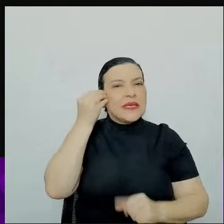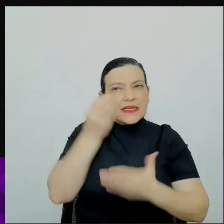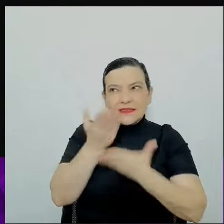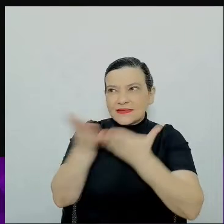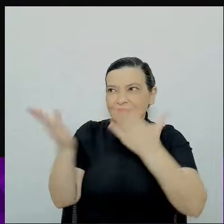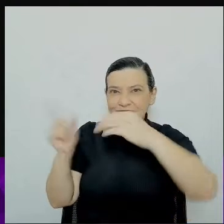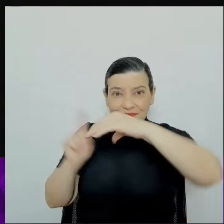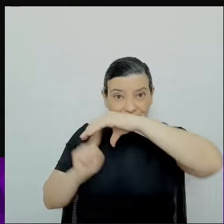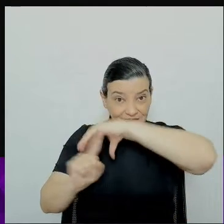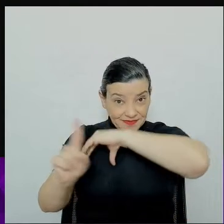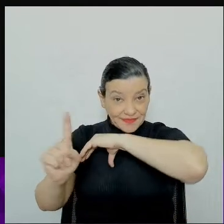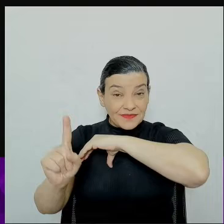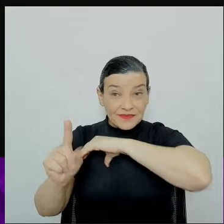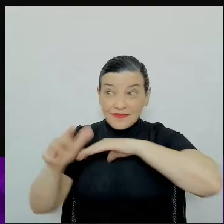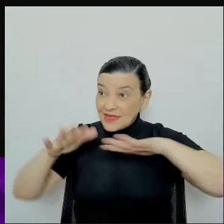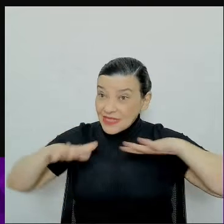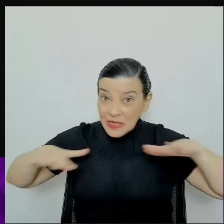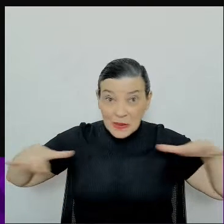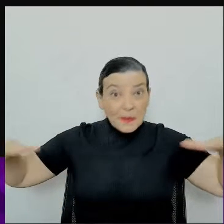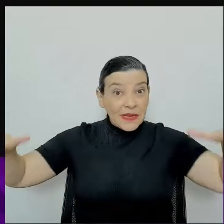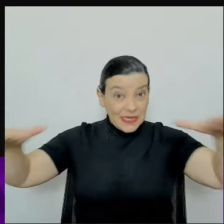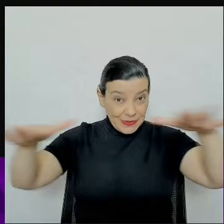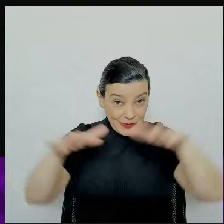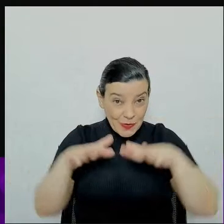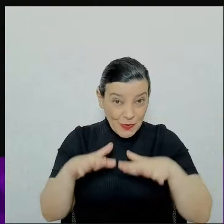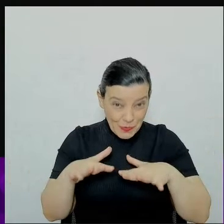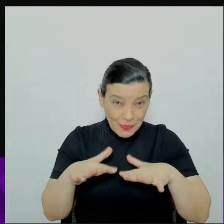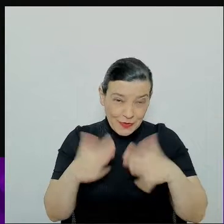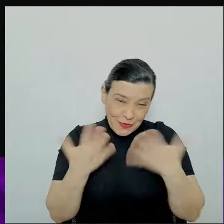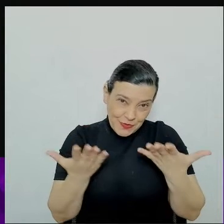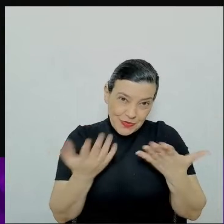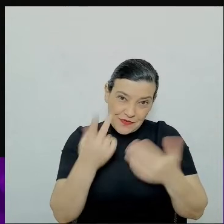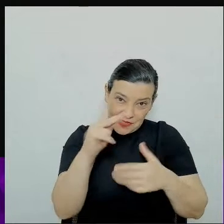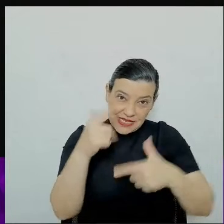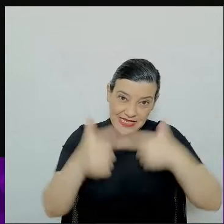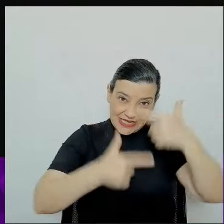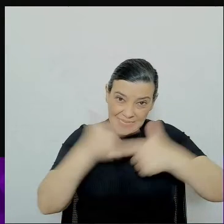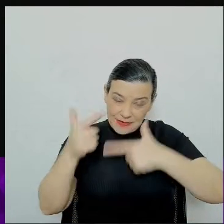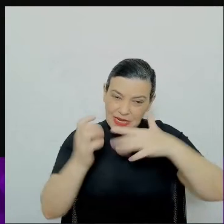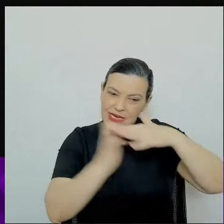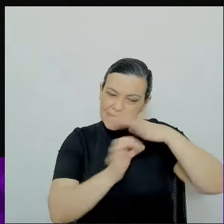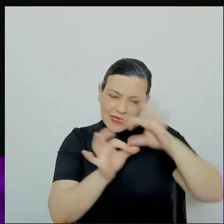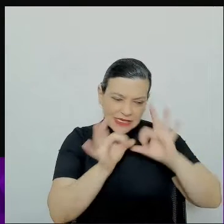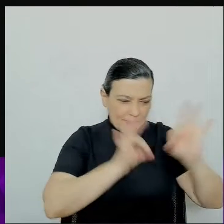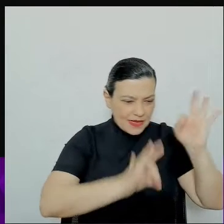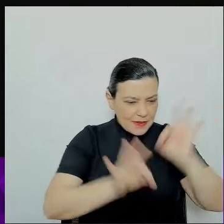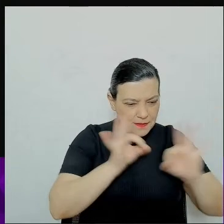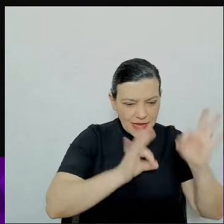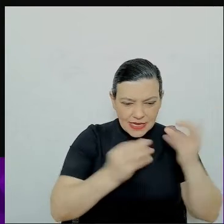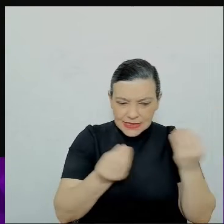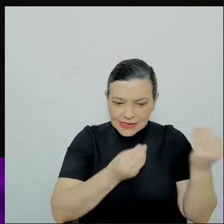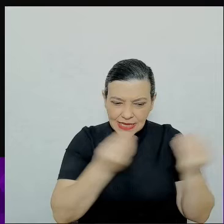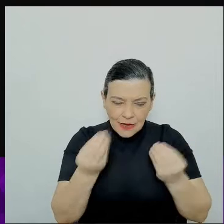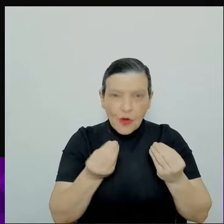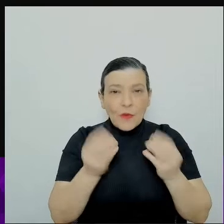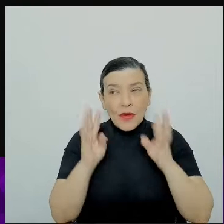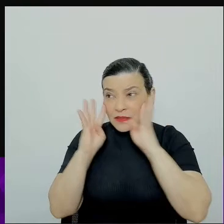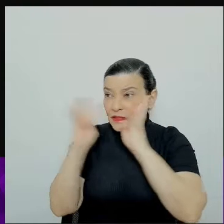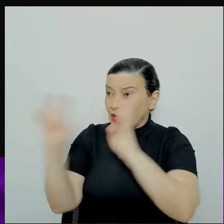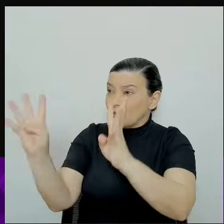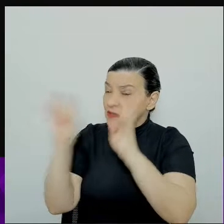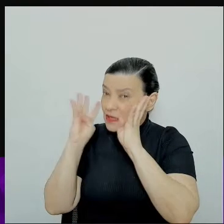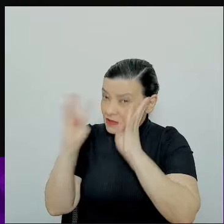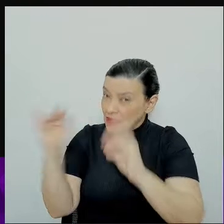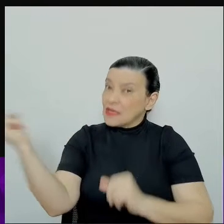cliente, para as pessoas, enquanto a gente trabalha dentro das empresas, a gente está falando em proporcionar serviços bons. Estamos indo além do